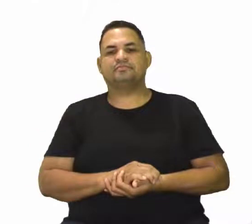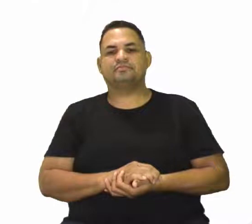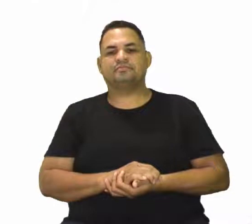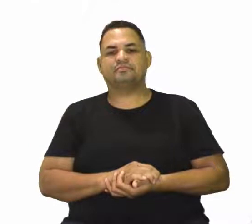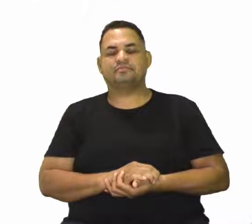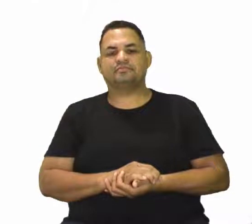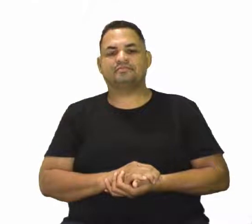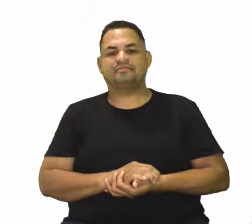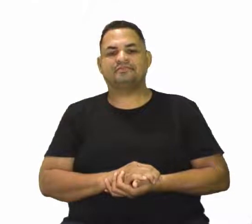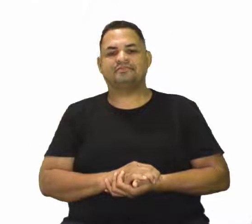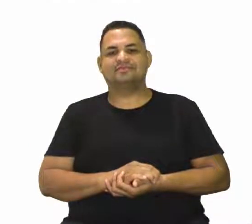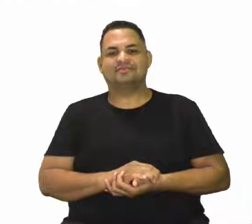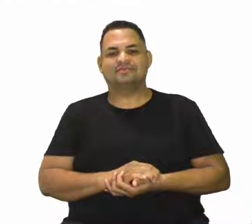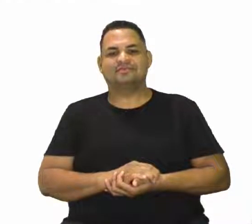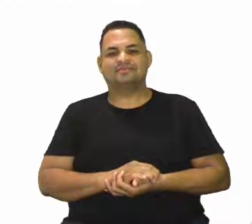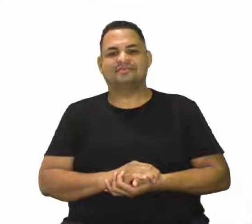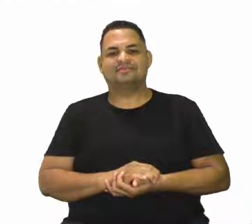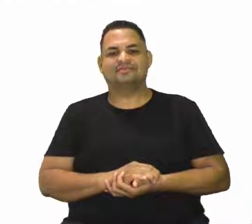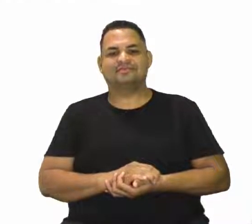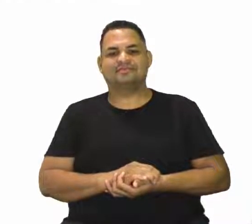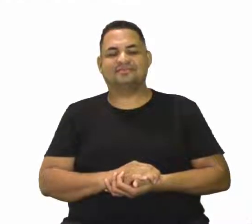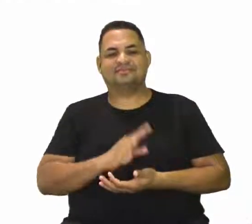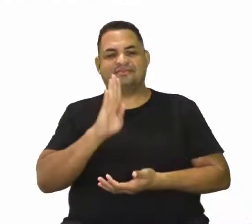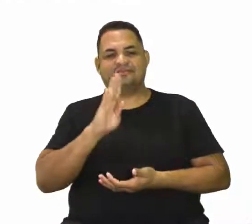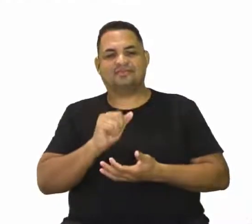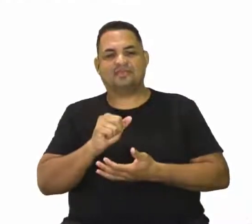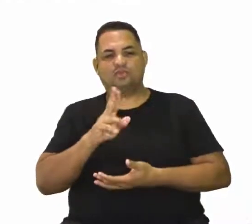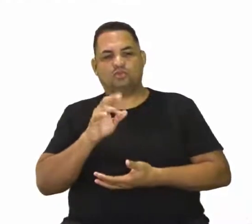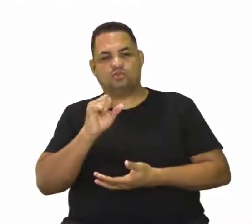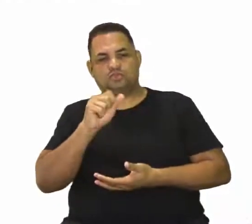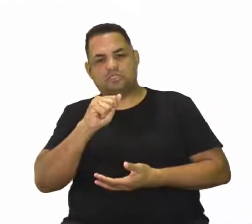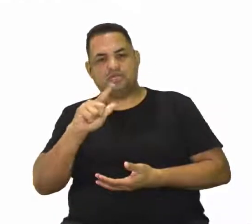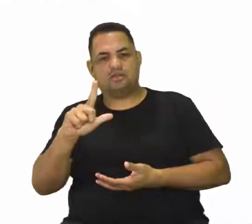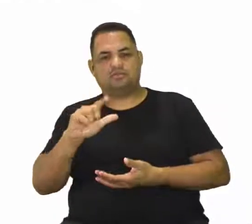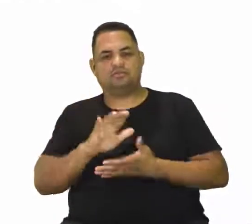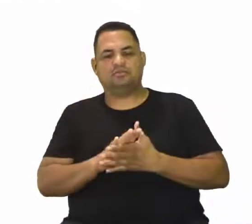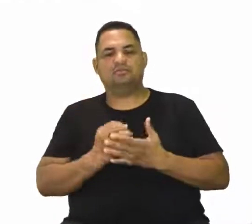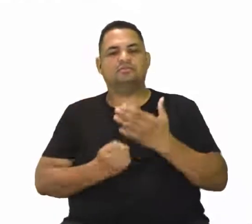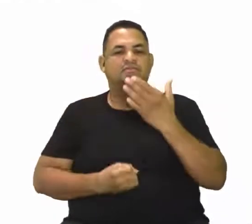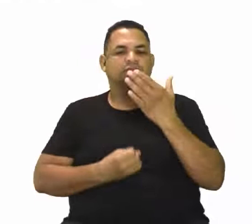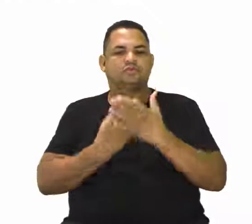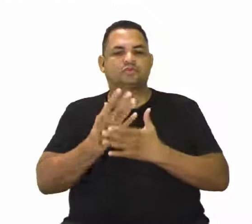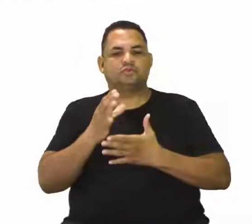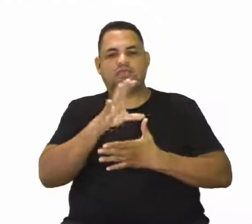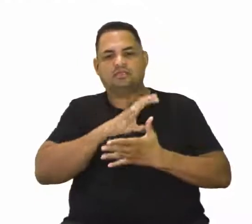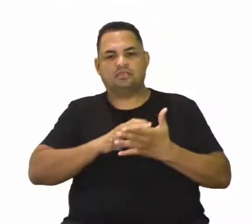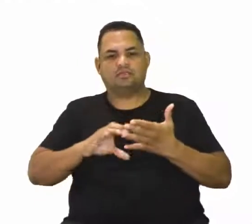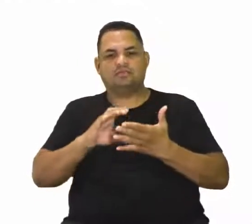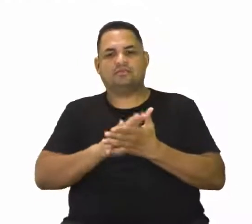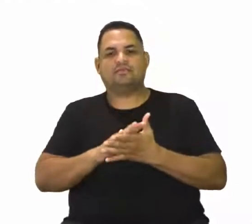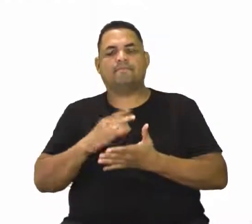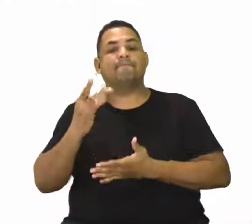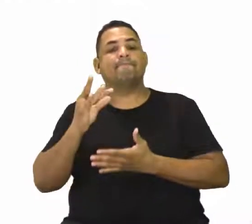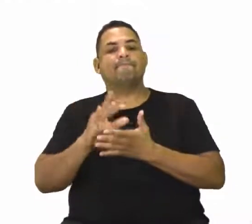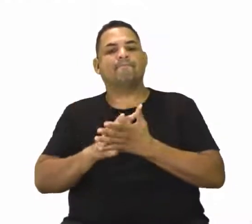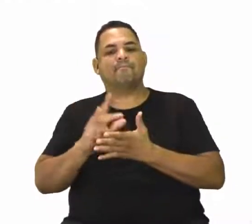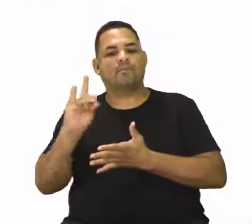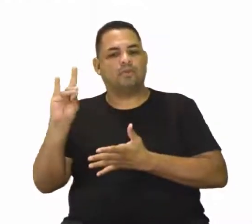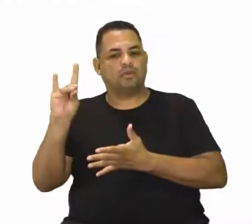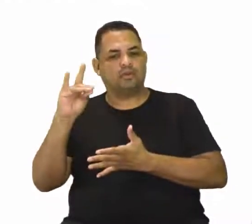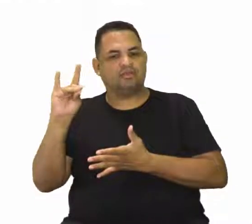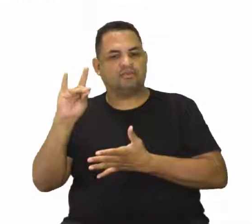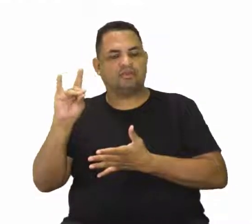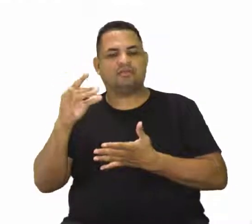Olá eu sou culpado não é para ver o sal nascida da revolução bolivariana